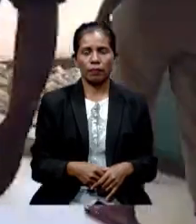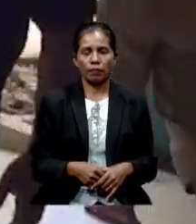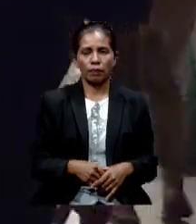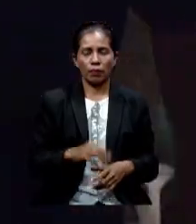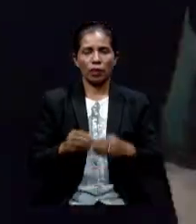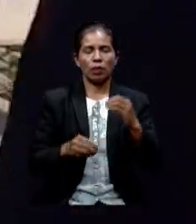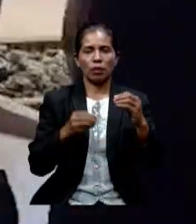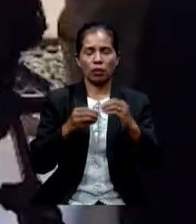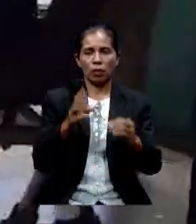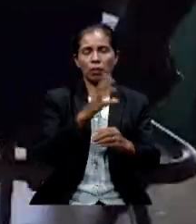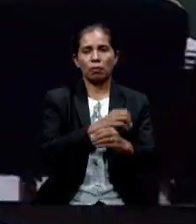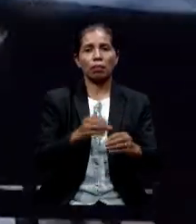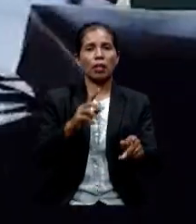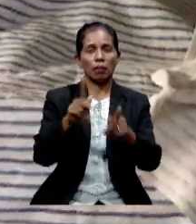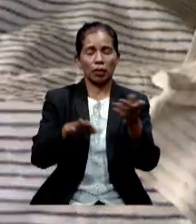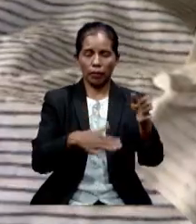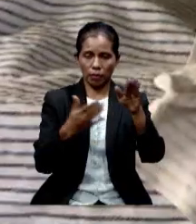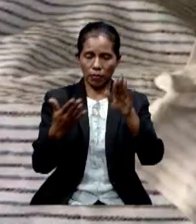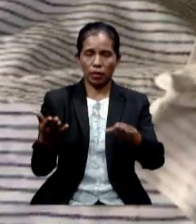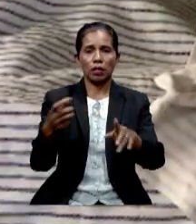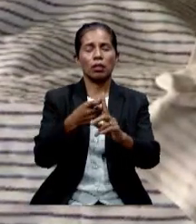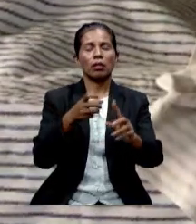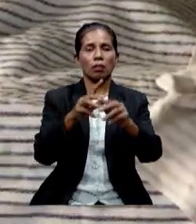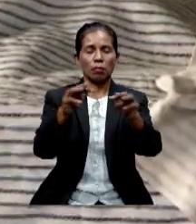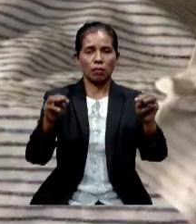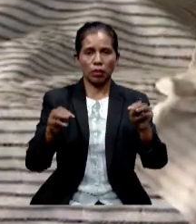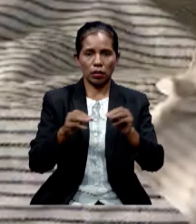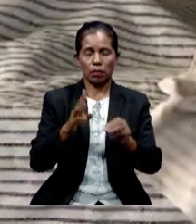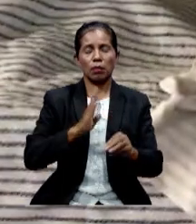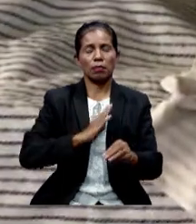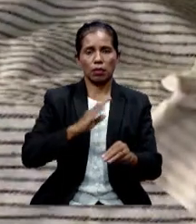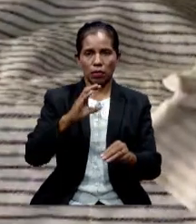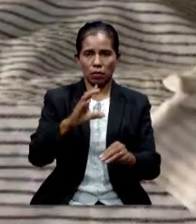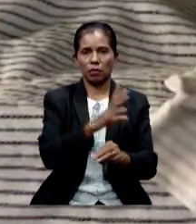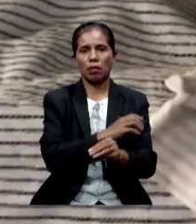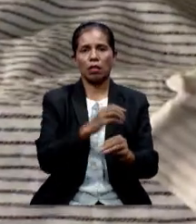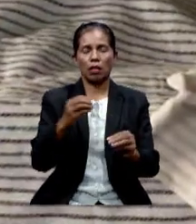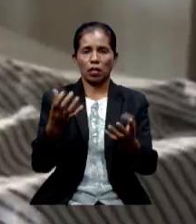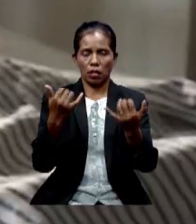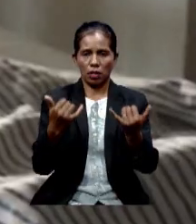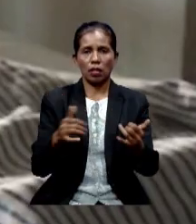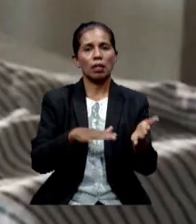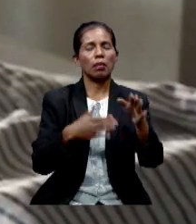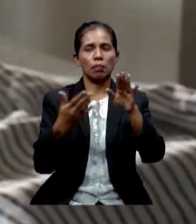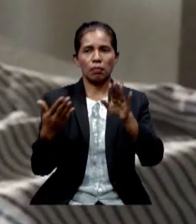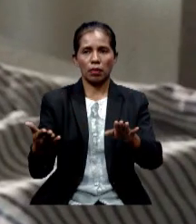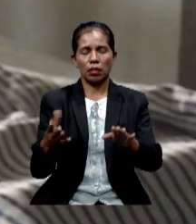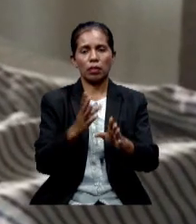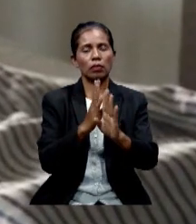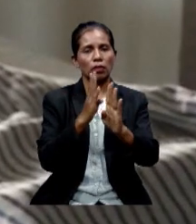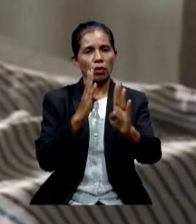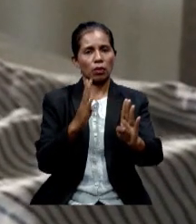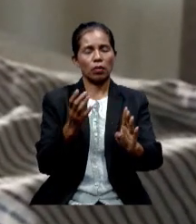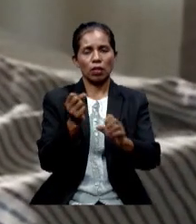Relacion ho idoso Justina dos Reis, Russo Suco abafala posto administrativo que ele cai município Bocaum, nebe mate hafa informa ho de